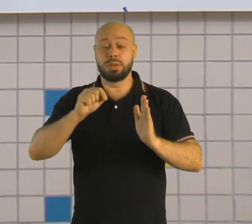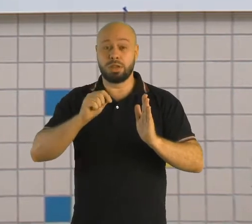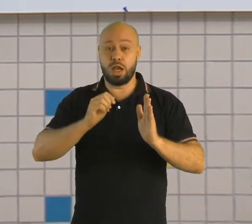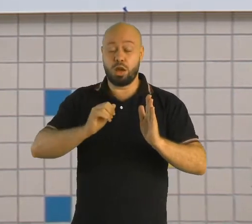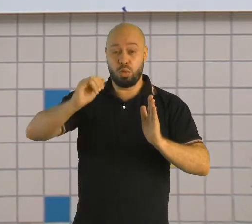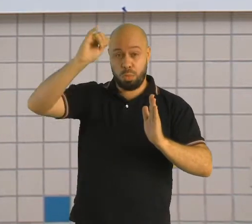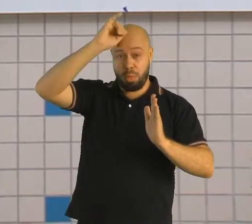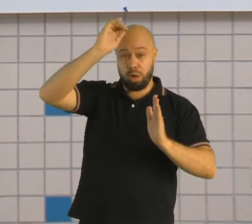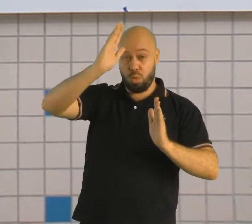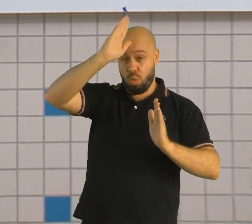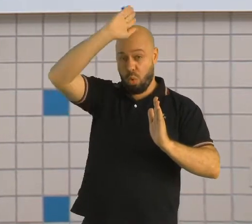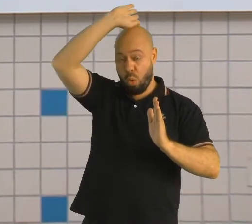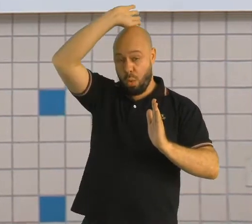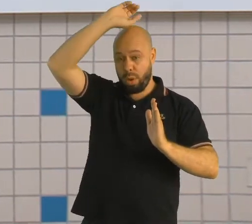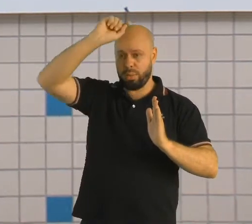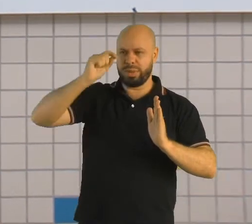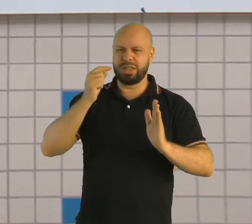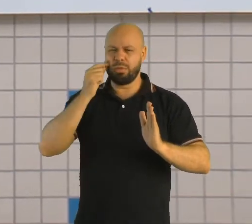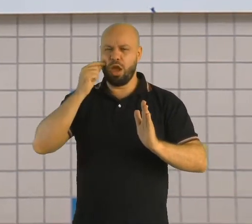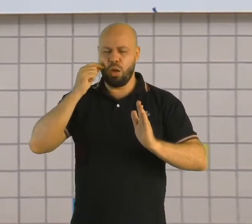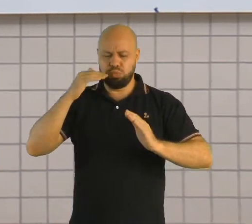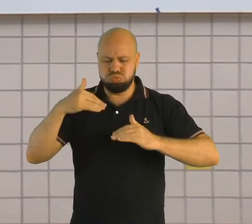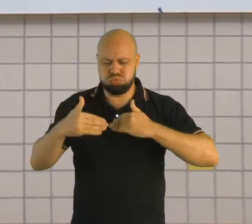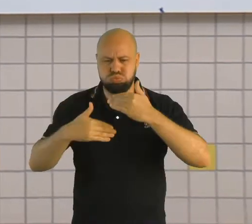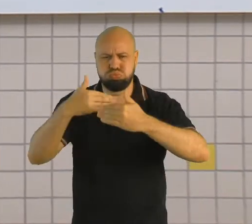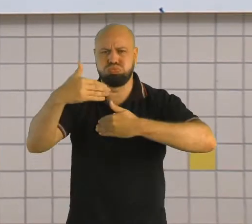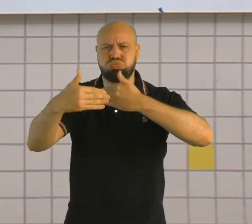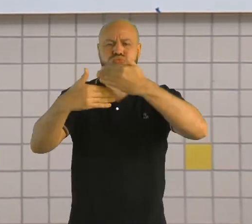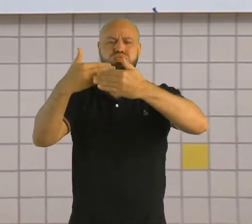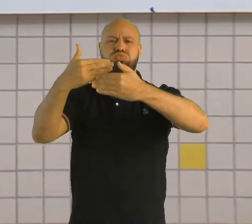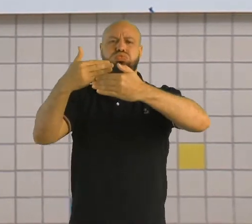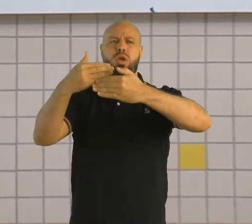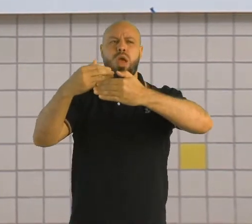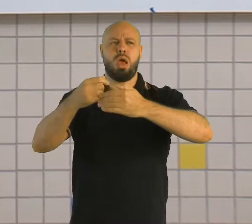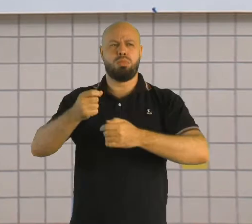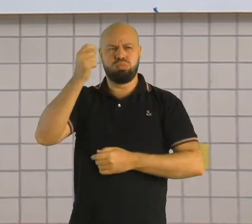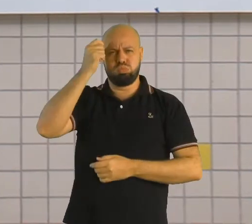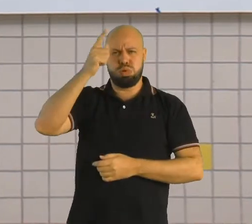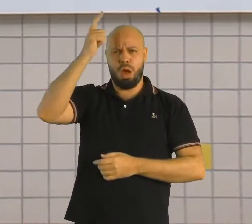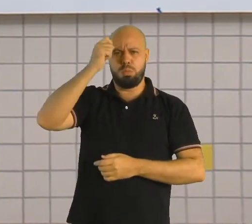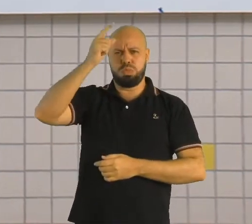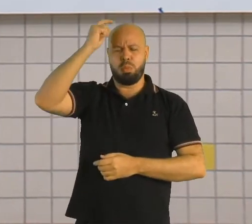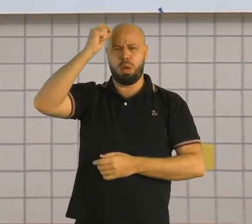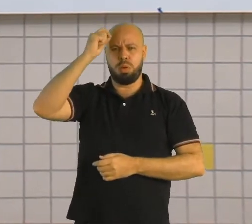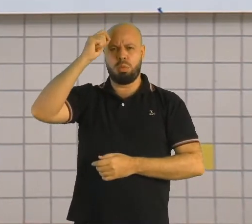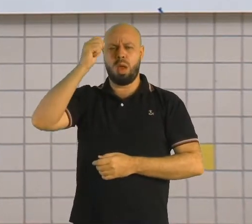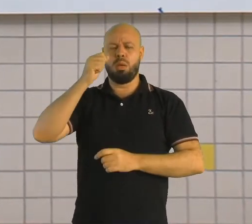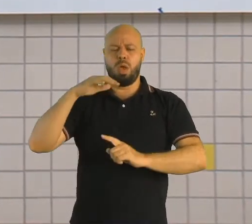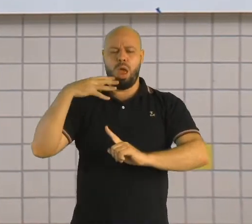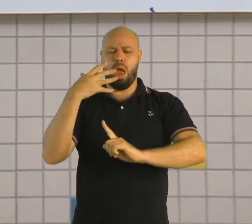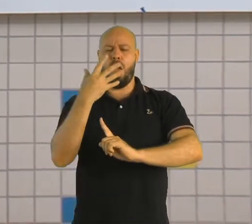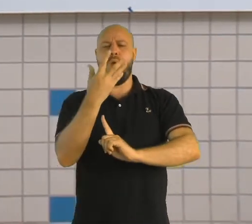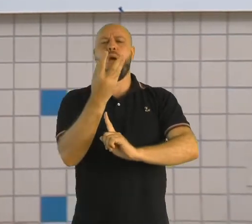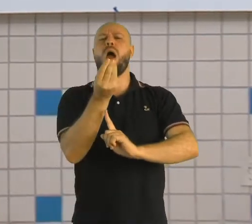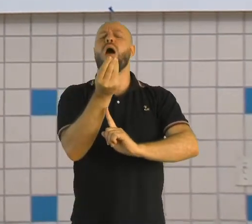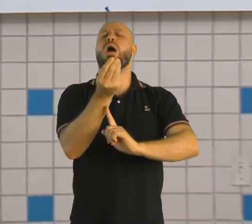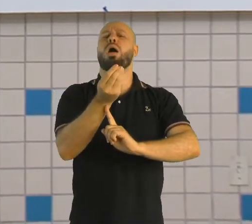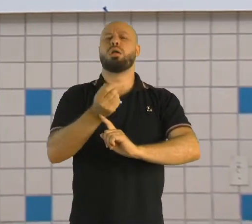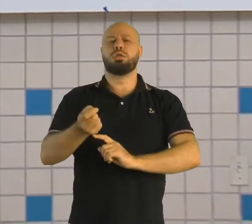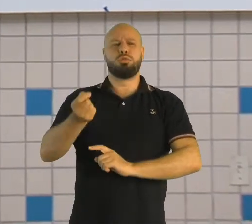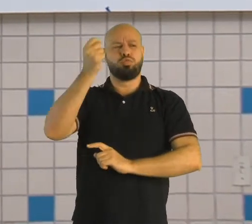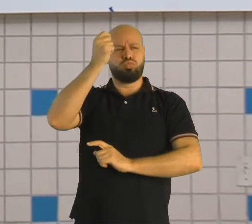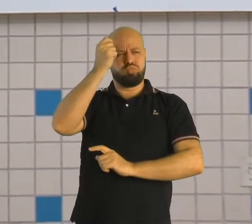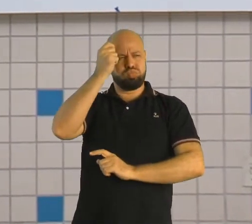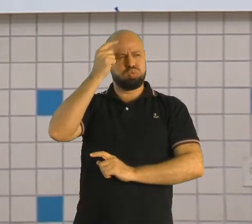que para eles era um período de grande desenvolvimento, um desenvolvimento cultural, um desenvolvimento artístico, um desenvolvimento